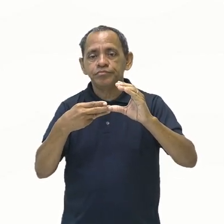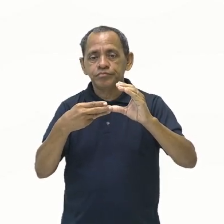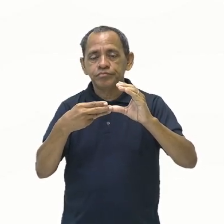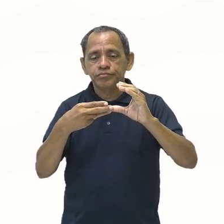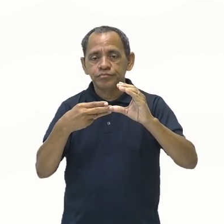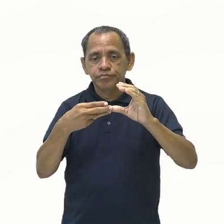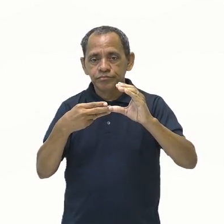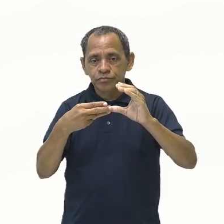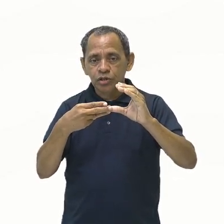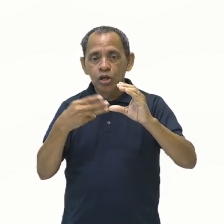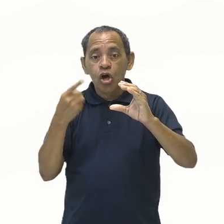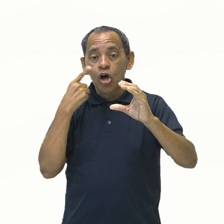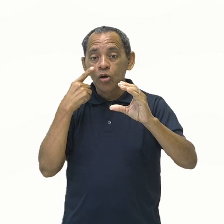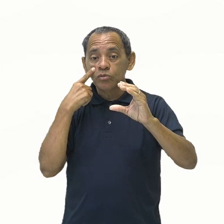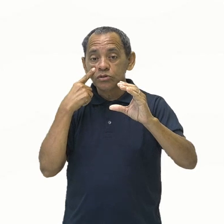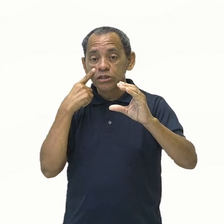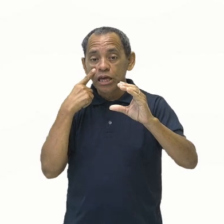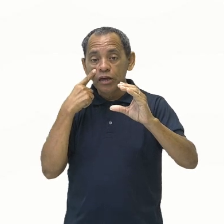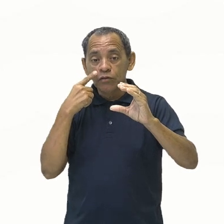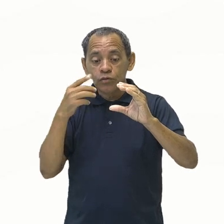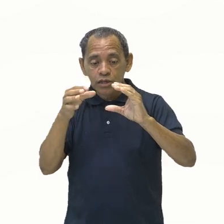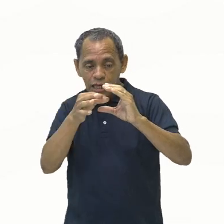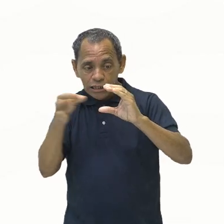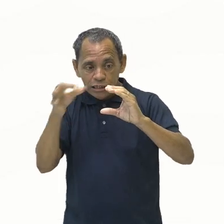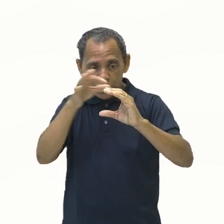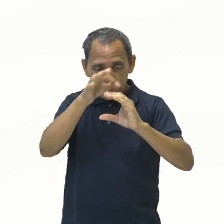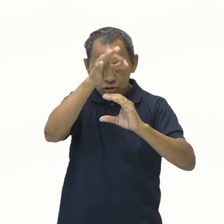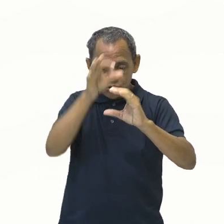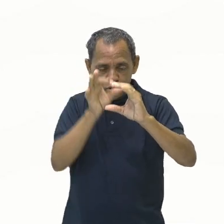hidrogênios. Observem que essas ligações aqui, ó,